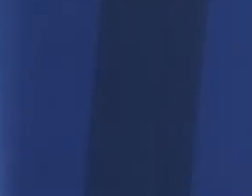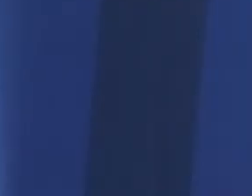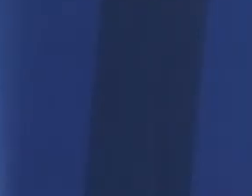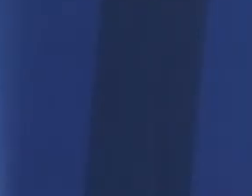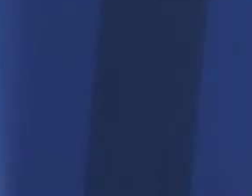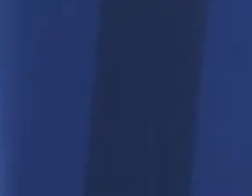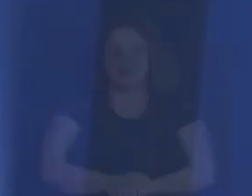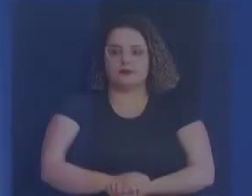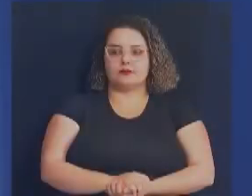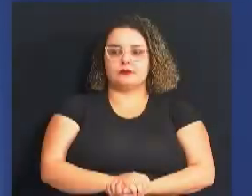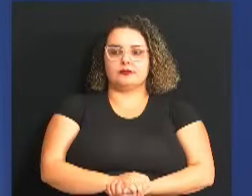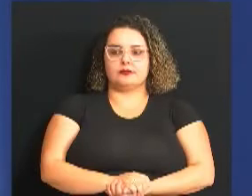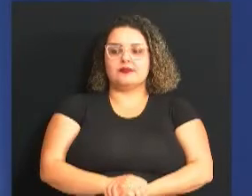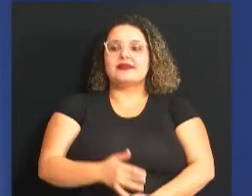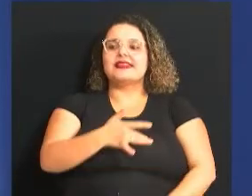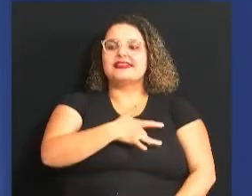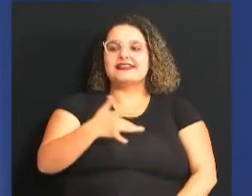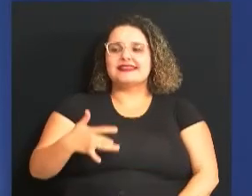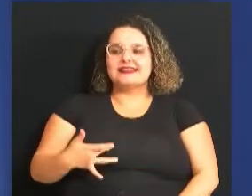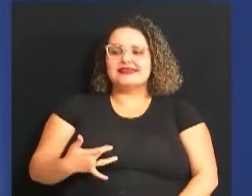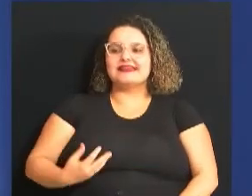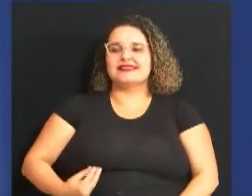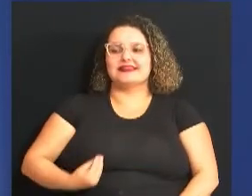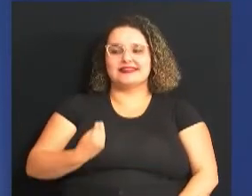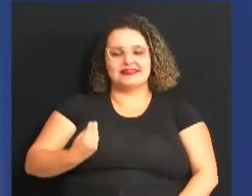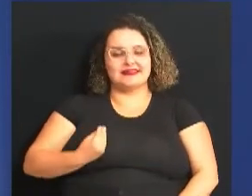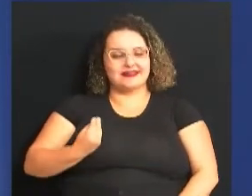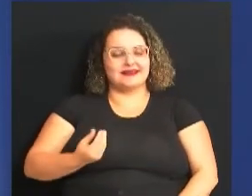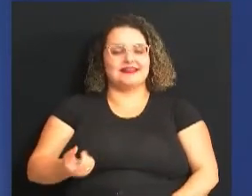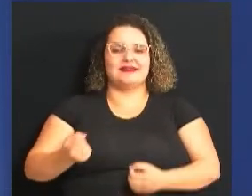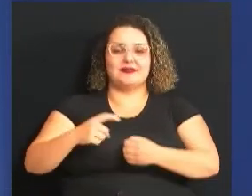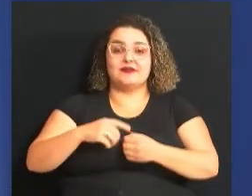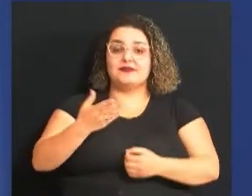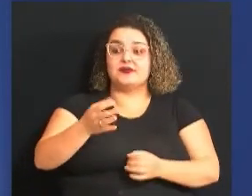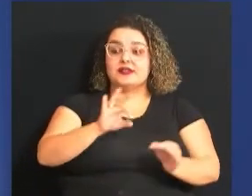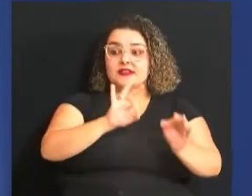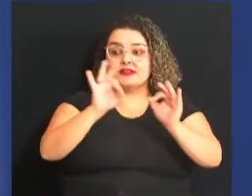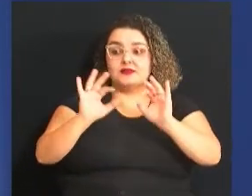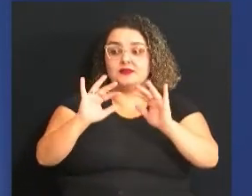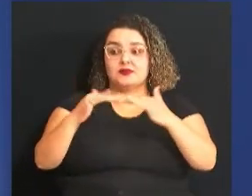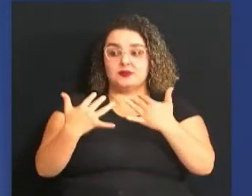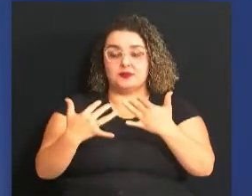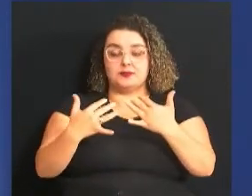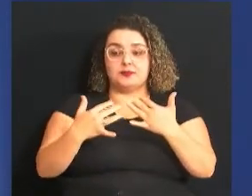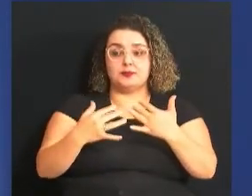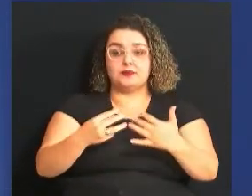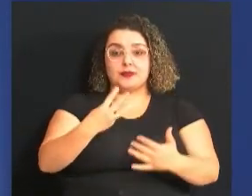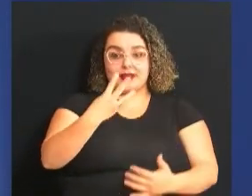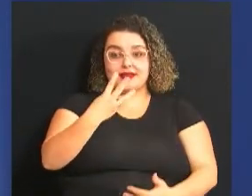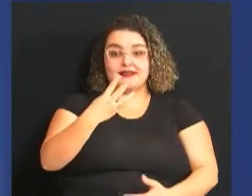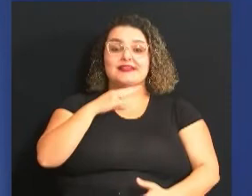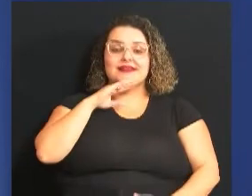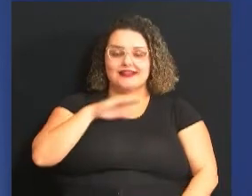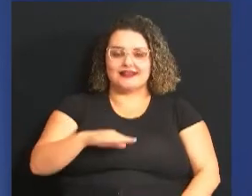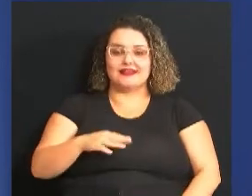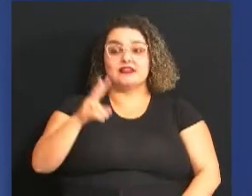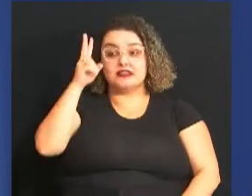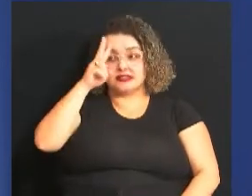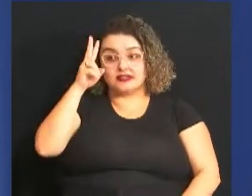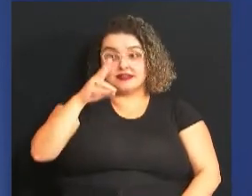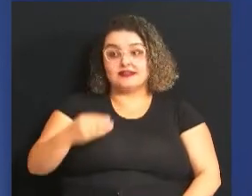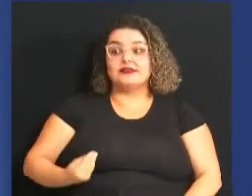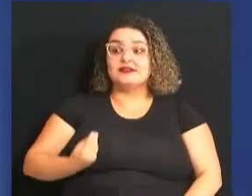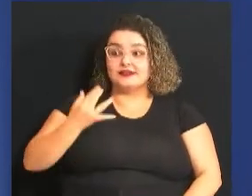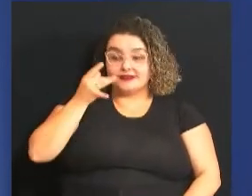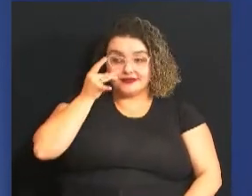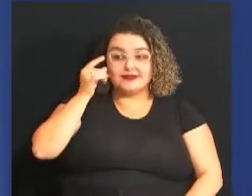Saúde é Vida de volta aqui pela tela da TV Câmara Campinas. A você que está aí acompanhando o nosso programa desde as 3 horas da tarde. Lembrando que a gente está ao